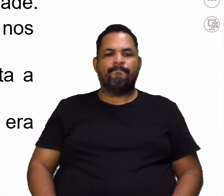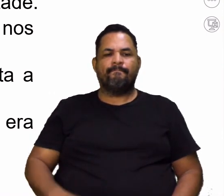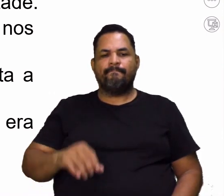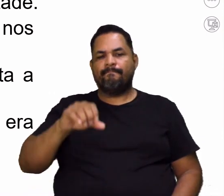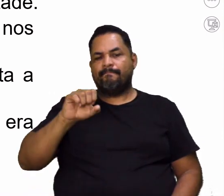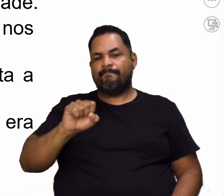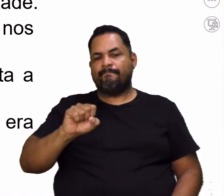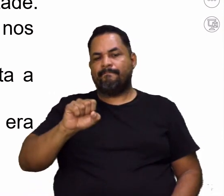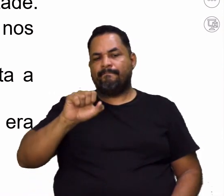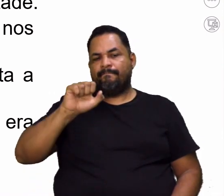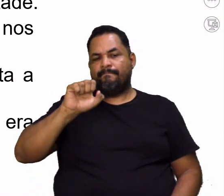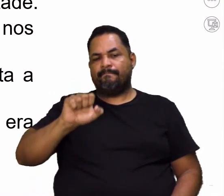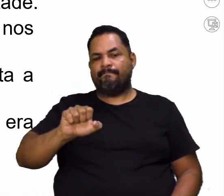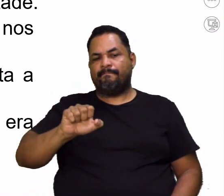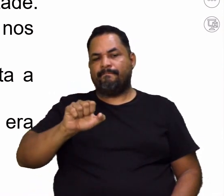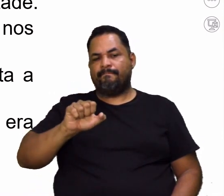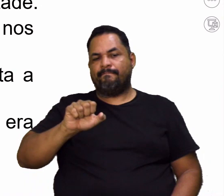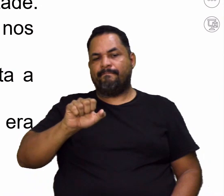Sérgio